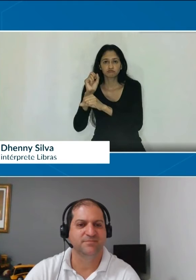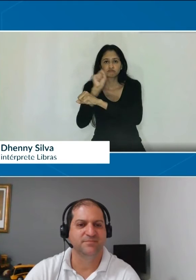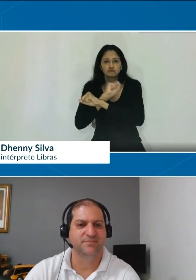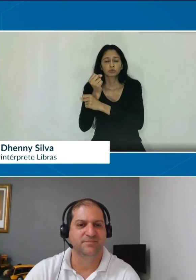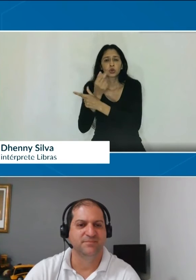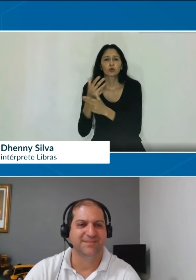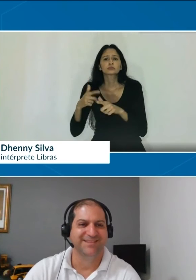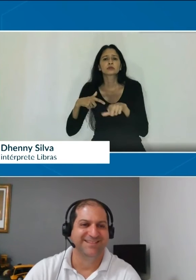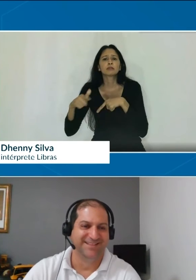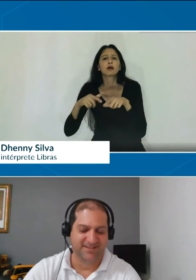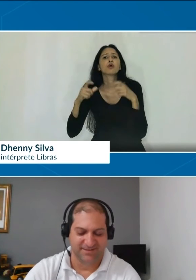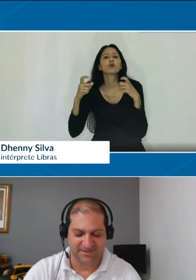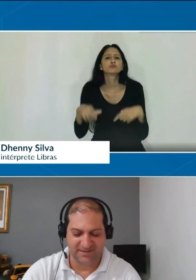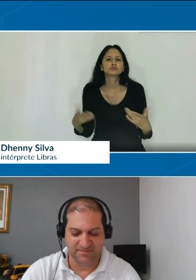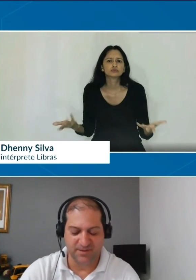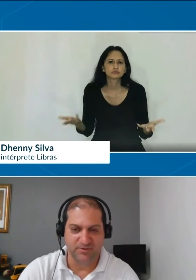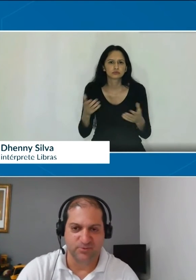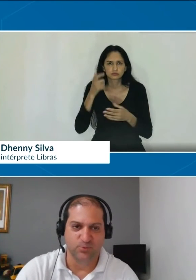onde?